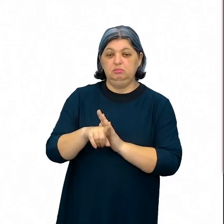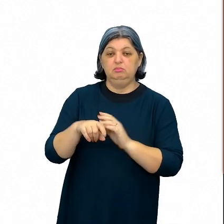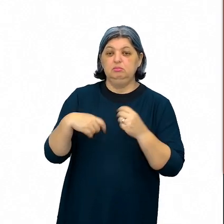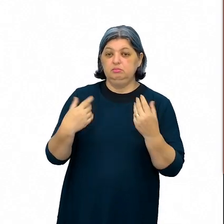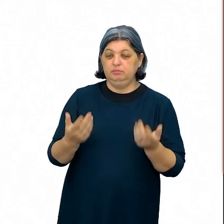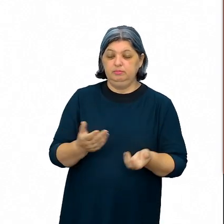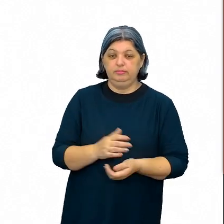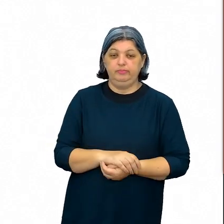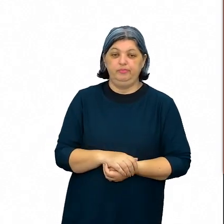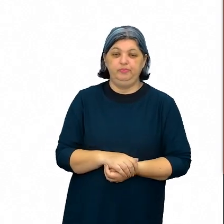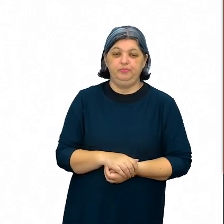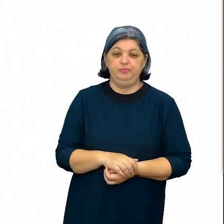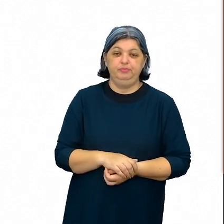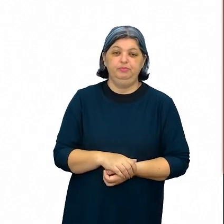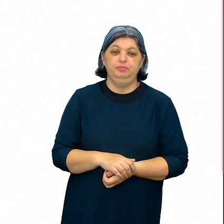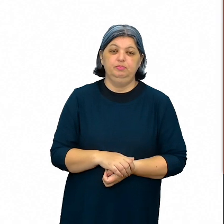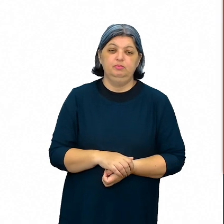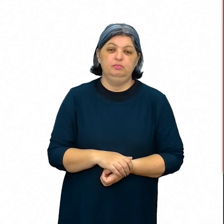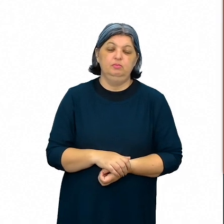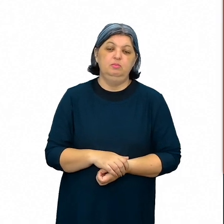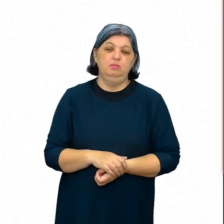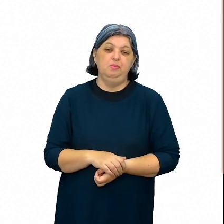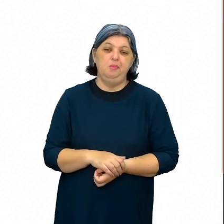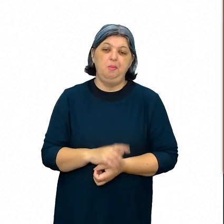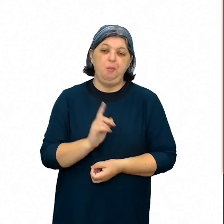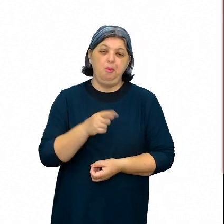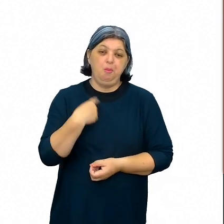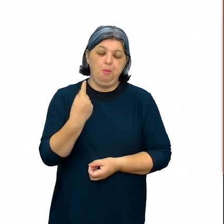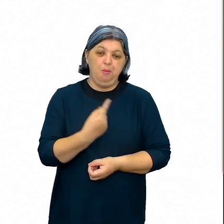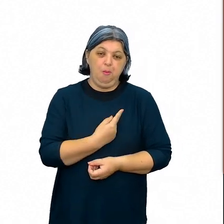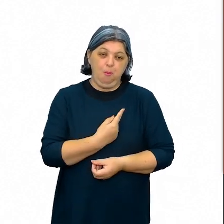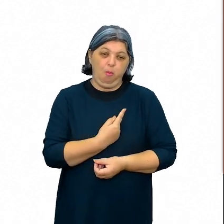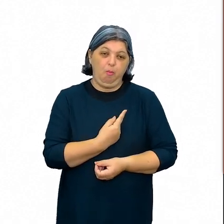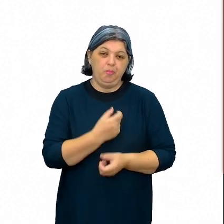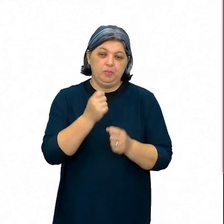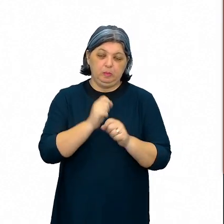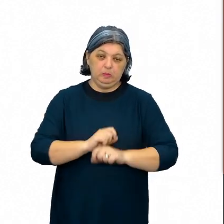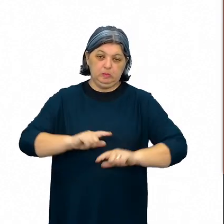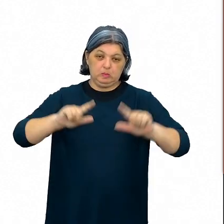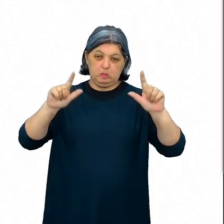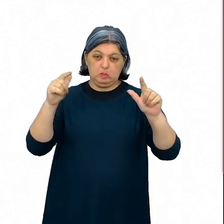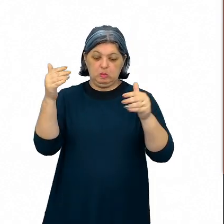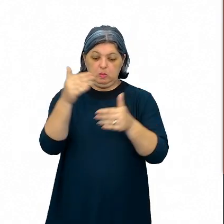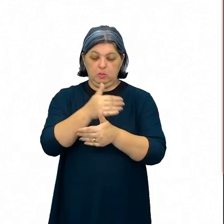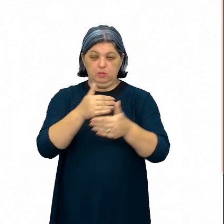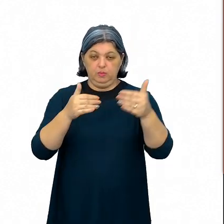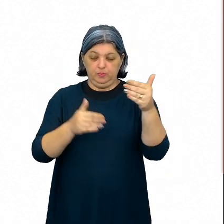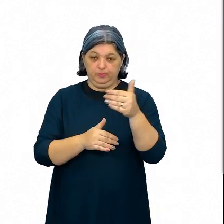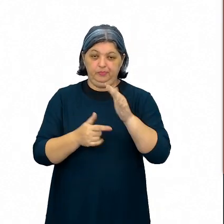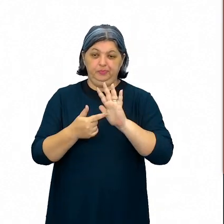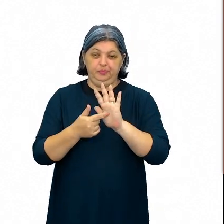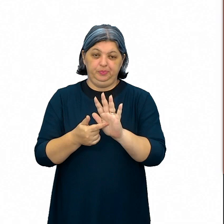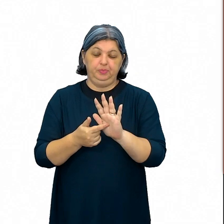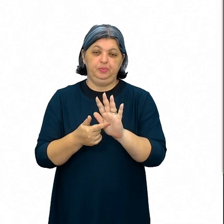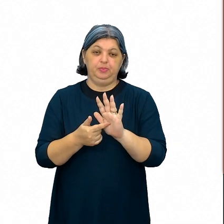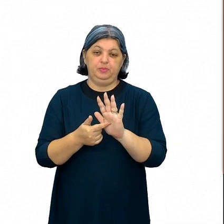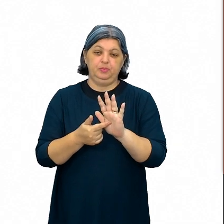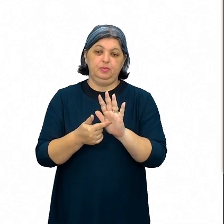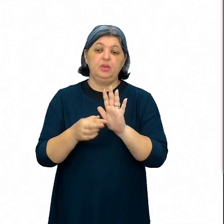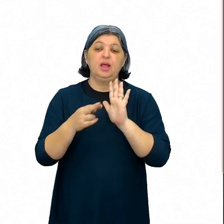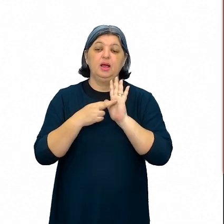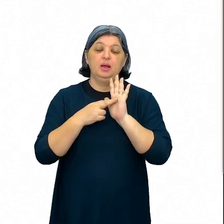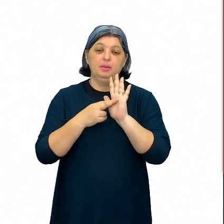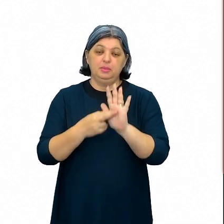essas perguntas né é que a gente trouxesse um slide a vocês que representasse